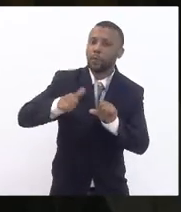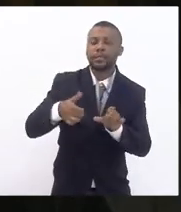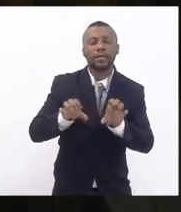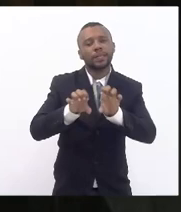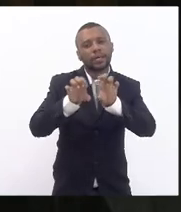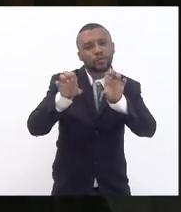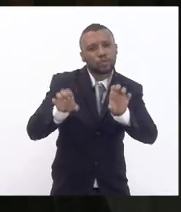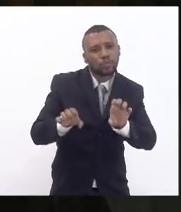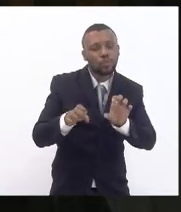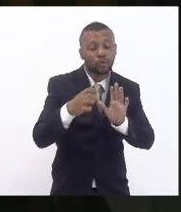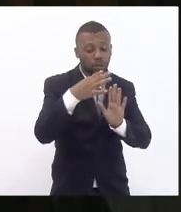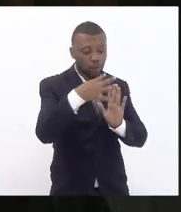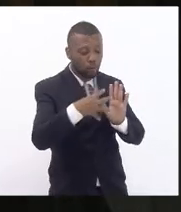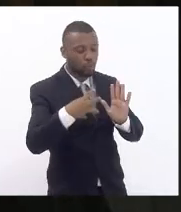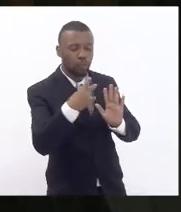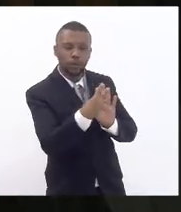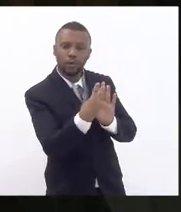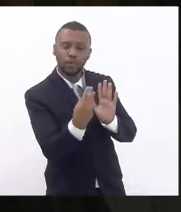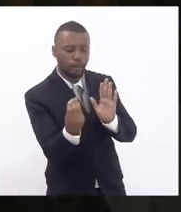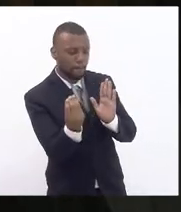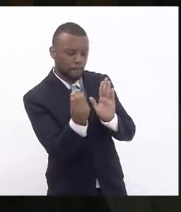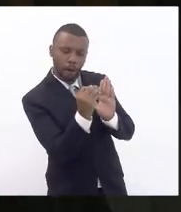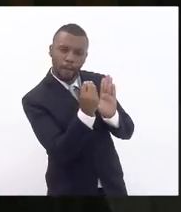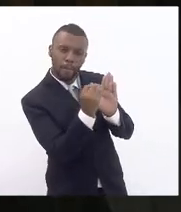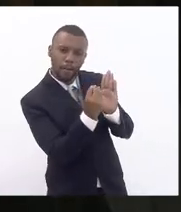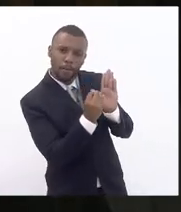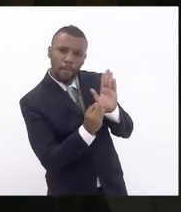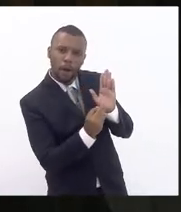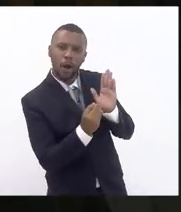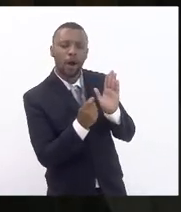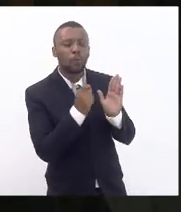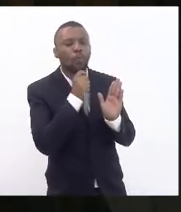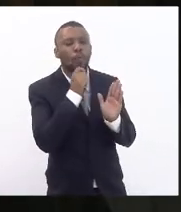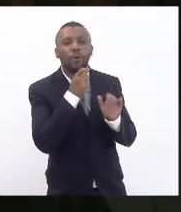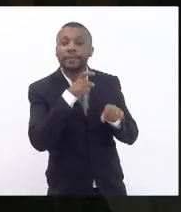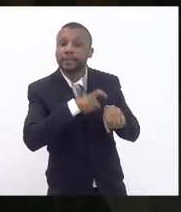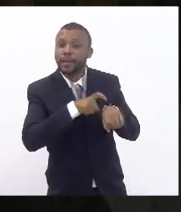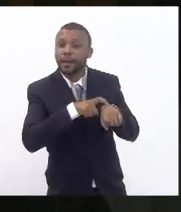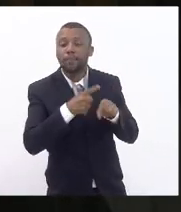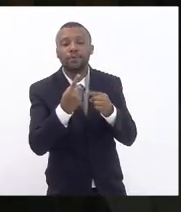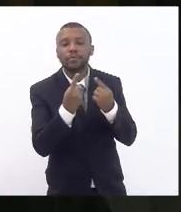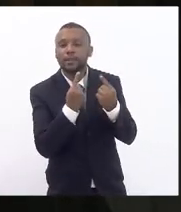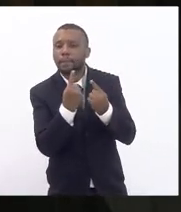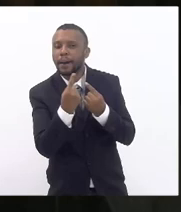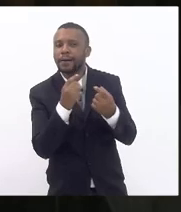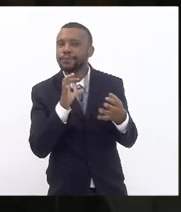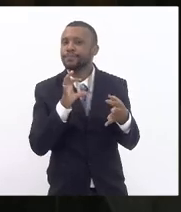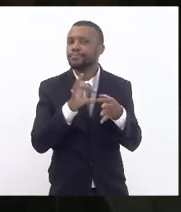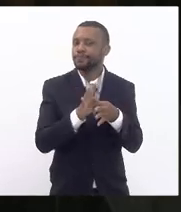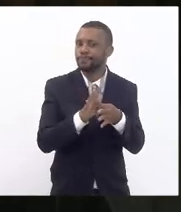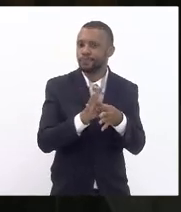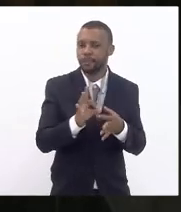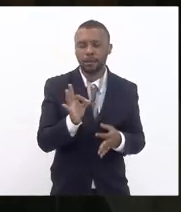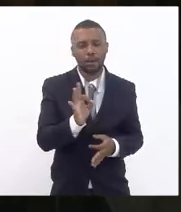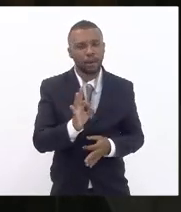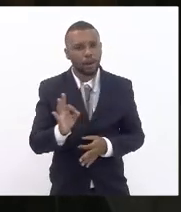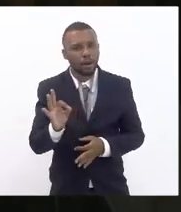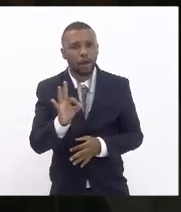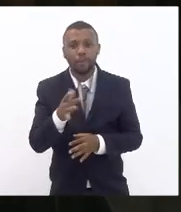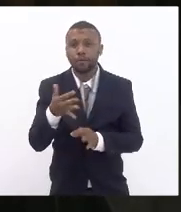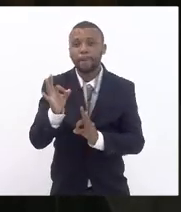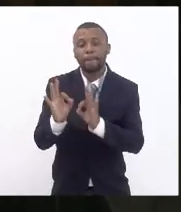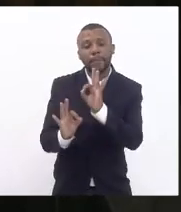na composição do currículo do ensino médio. Não houve tempo de debate com a rede e não houve tempo de um planejamento da